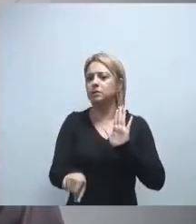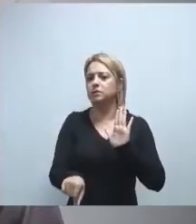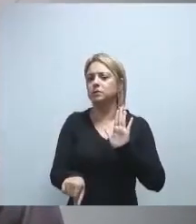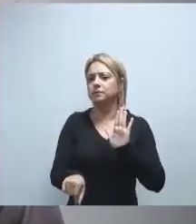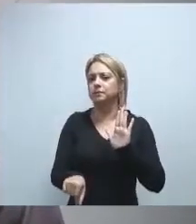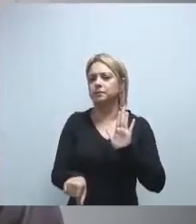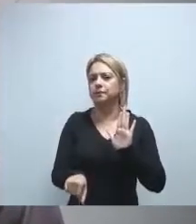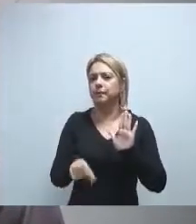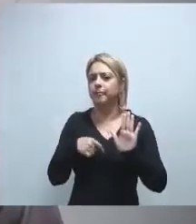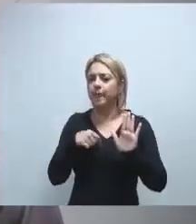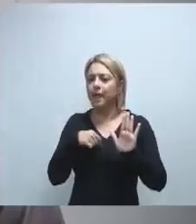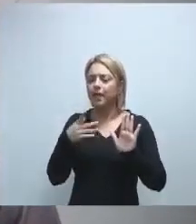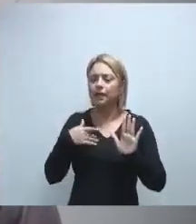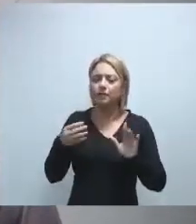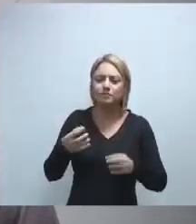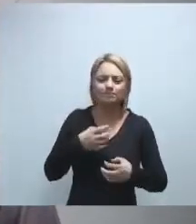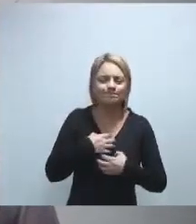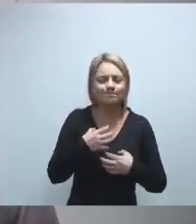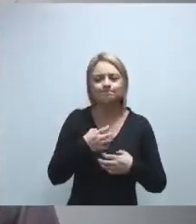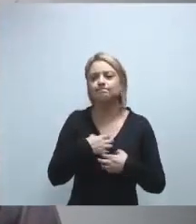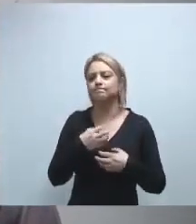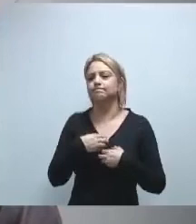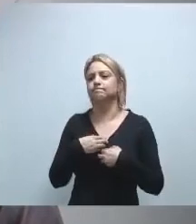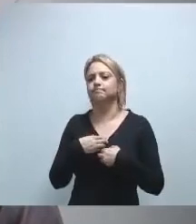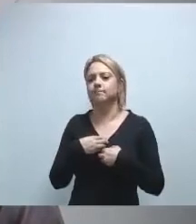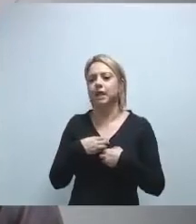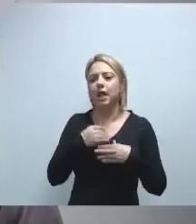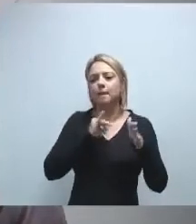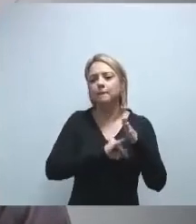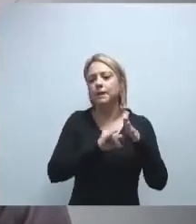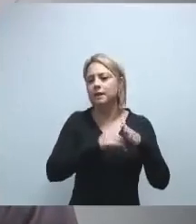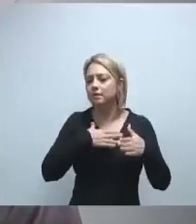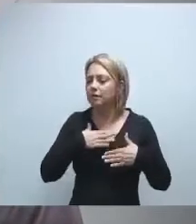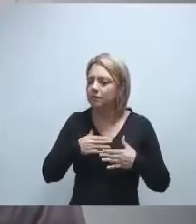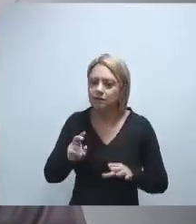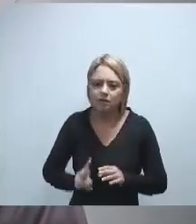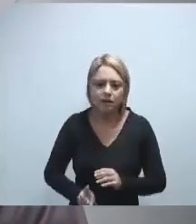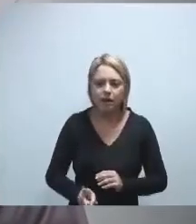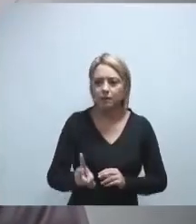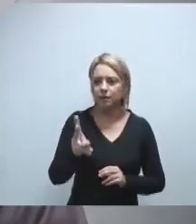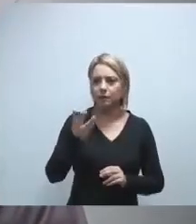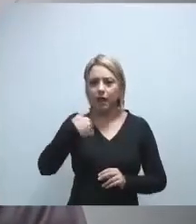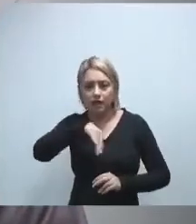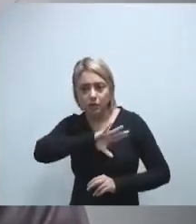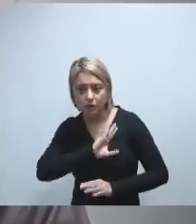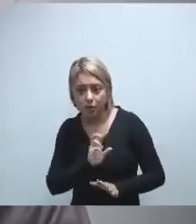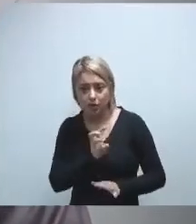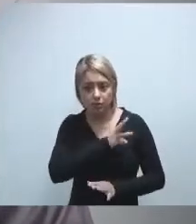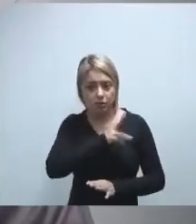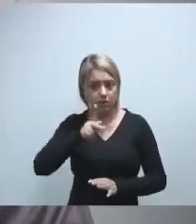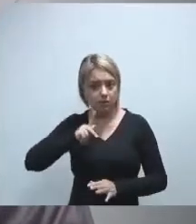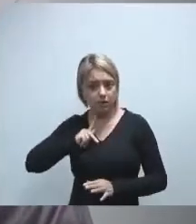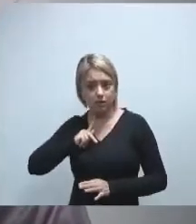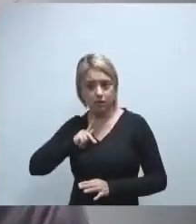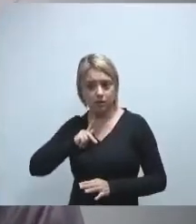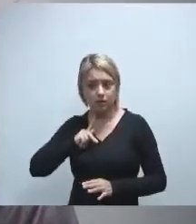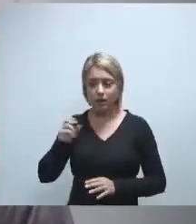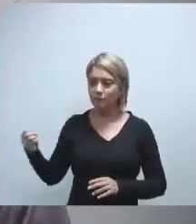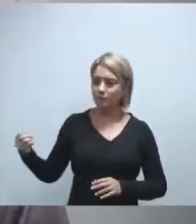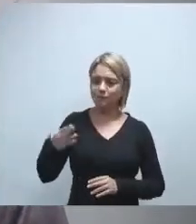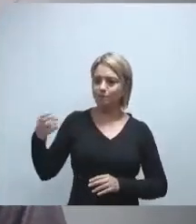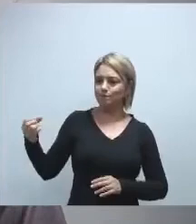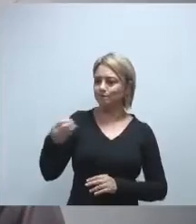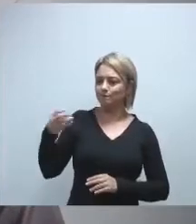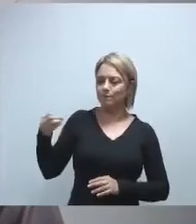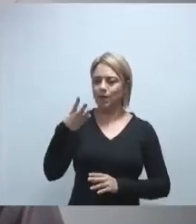eu me ressinto muito disso a minha instituição sempre foi a nossa instituição sempre foi vanguardista